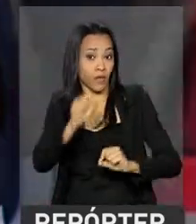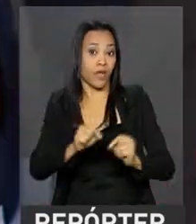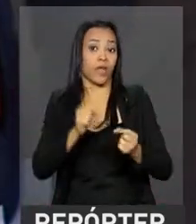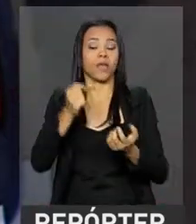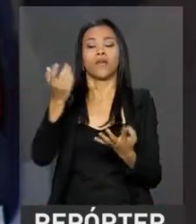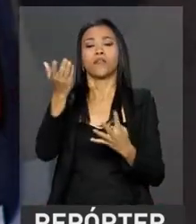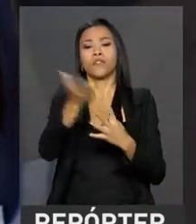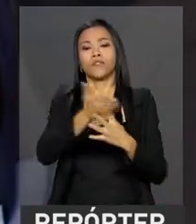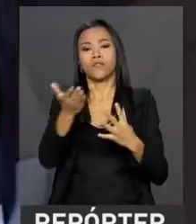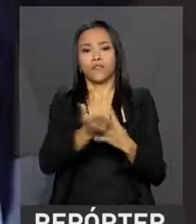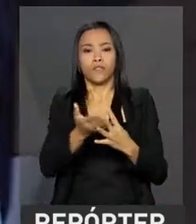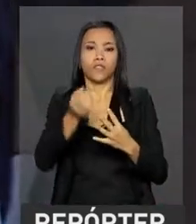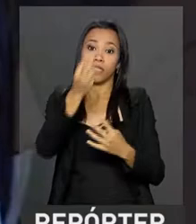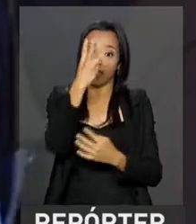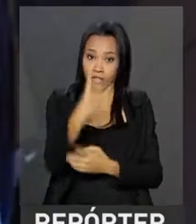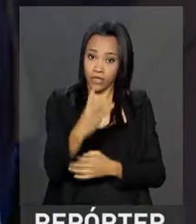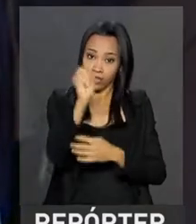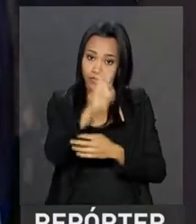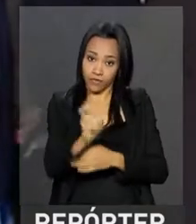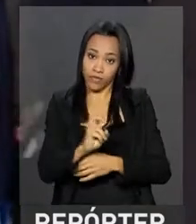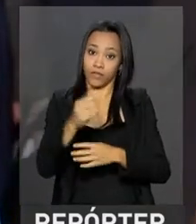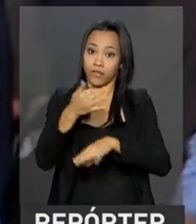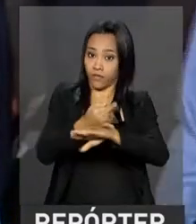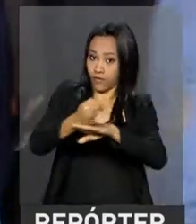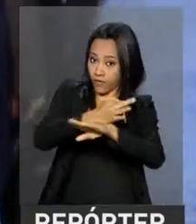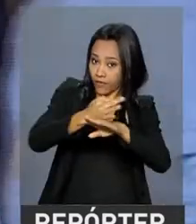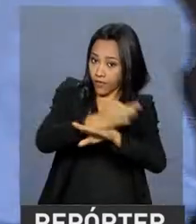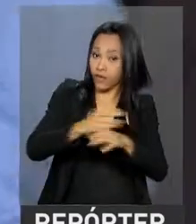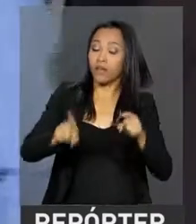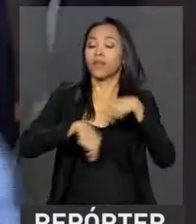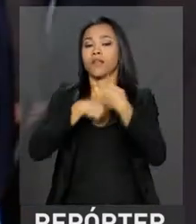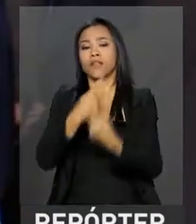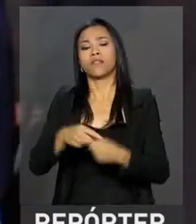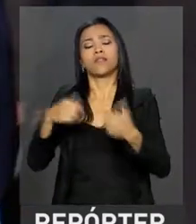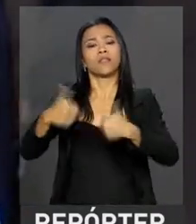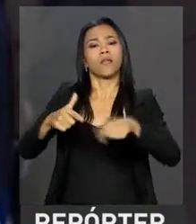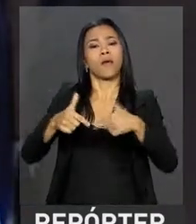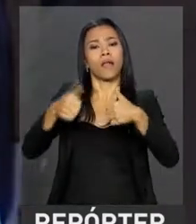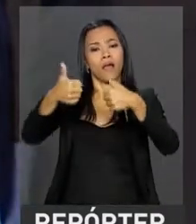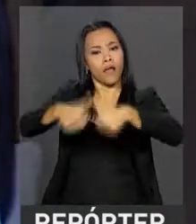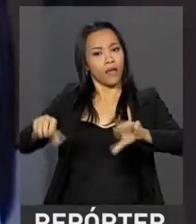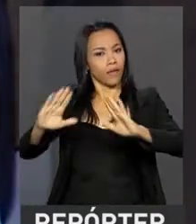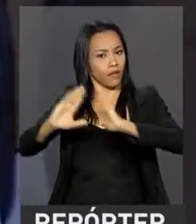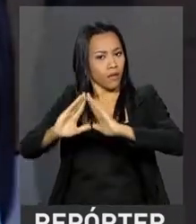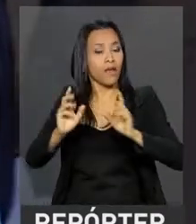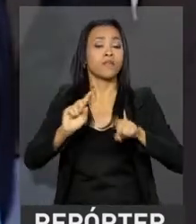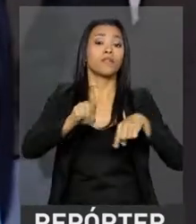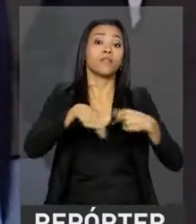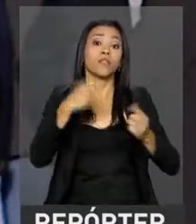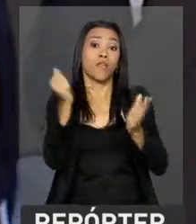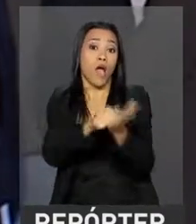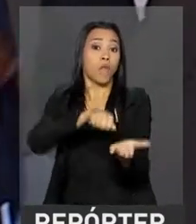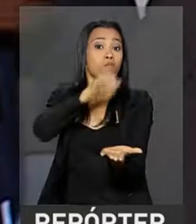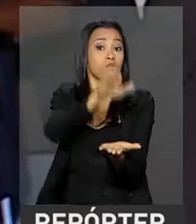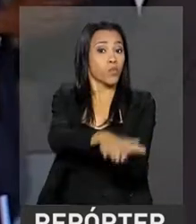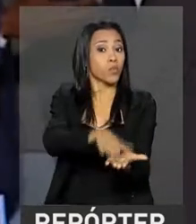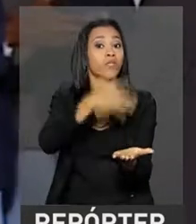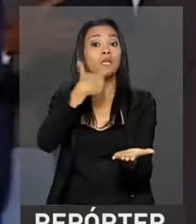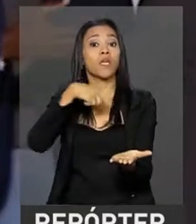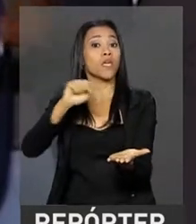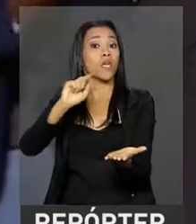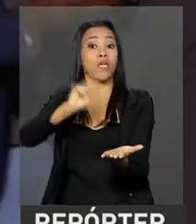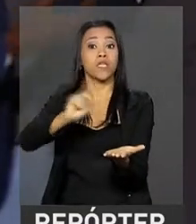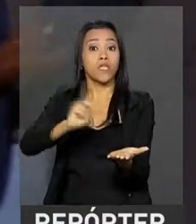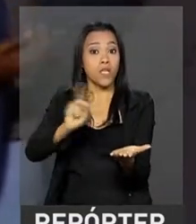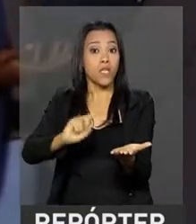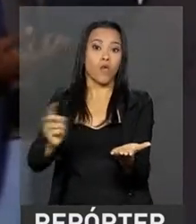em até 3 períodos ao ano, regras para a realização do trabalho em casa e também o aumento da multa ao empregador que não